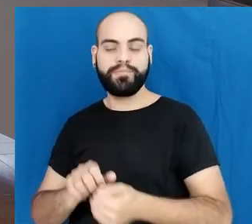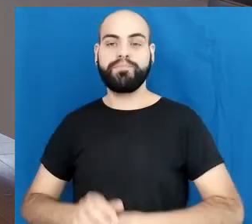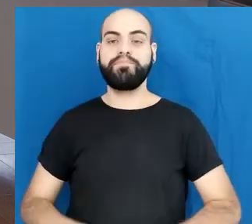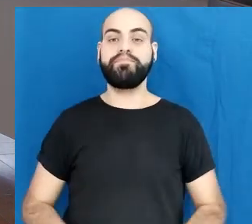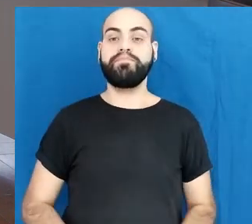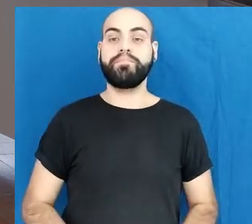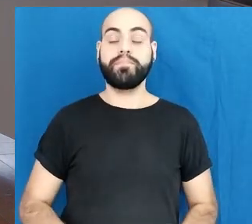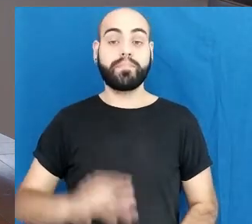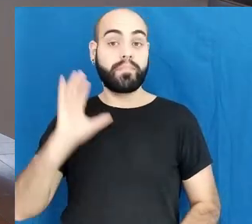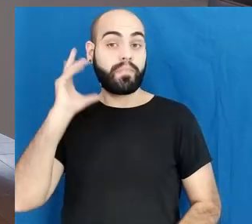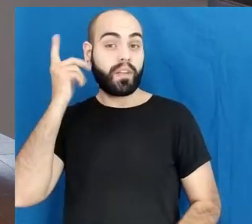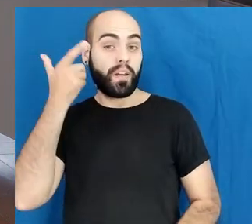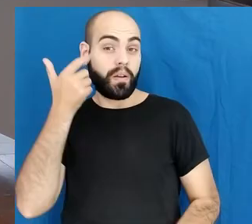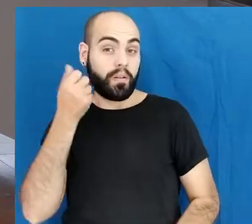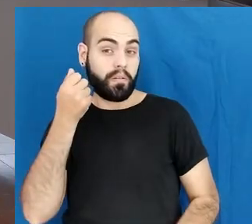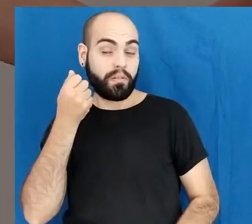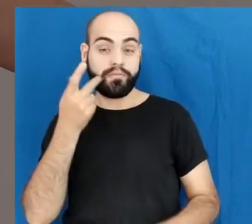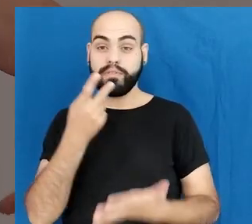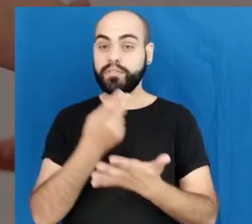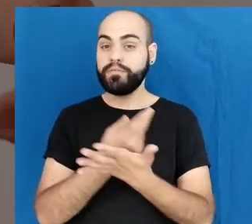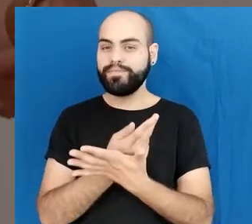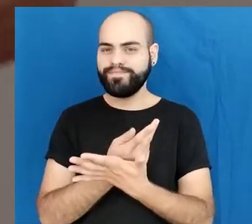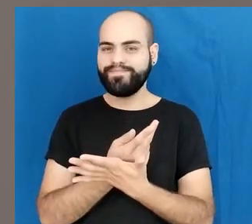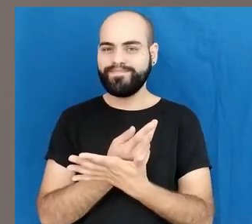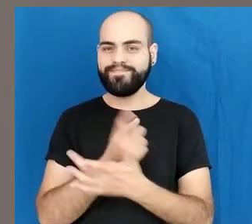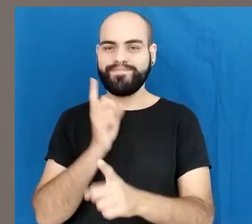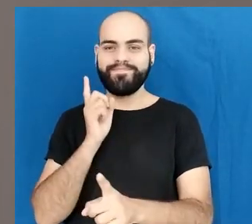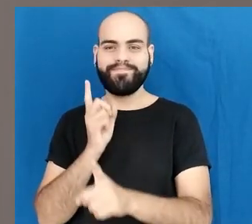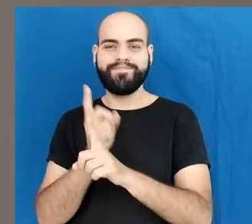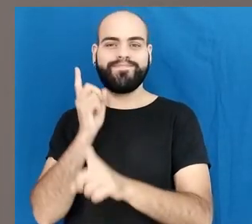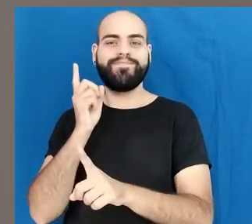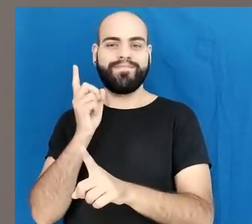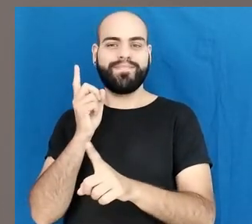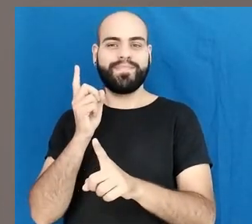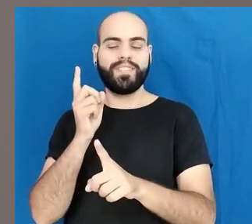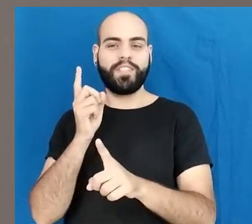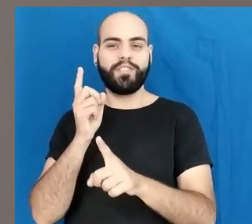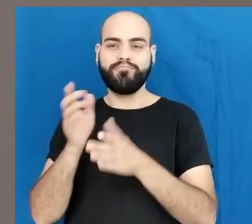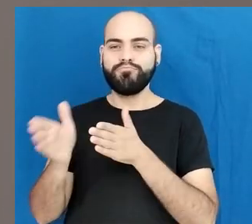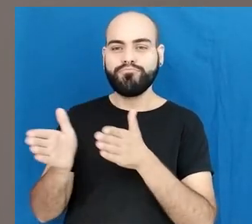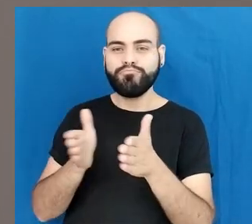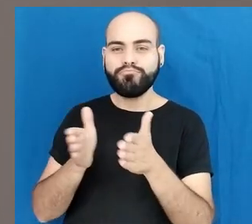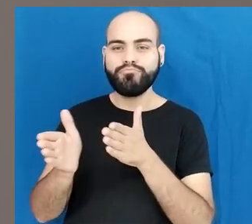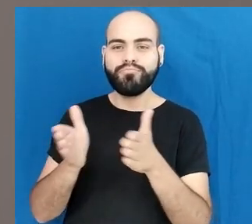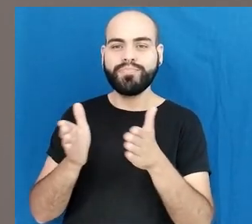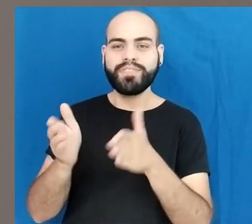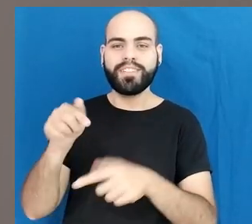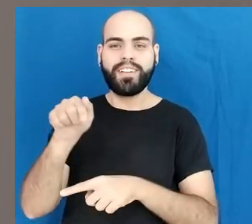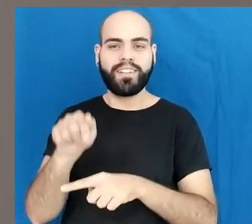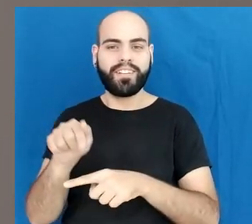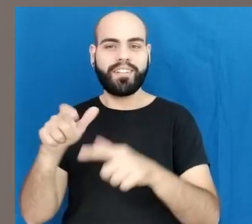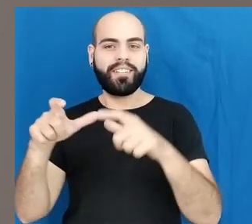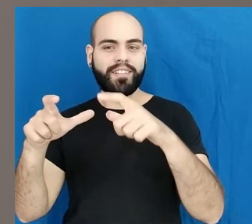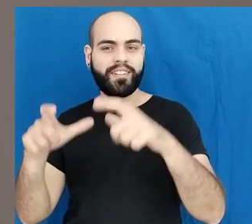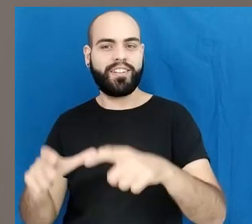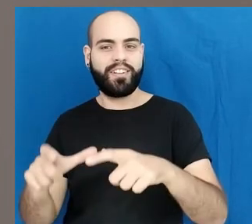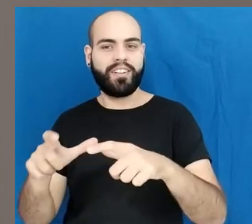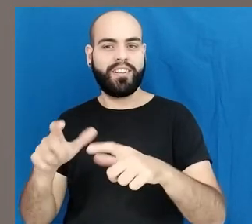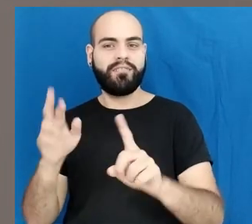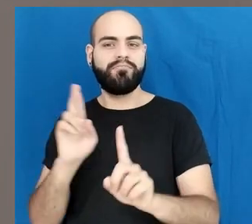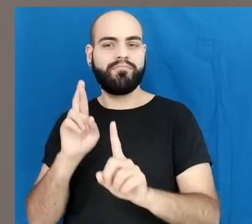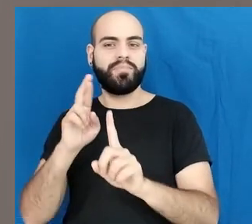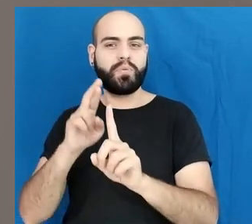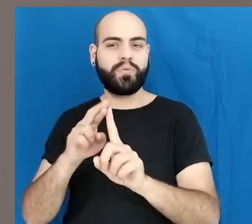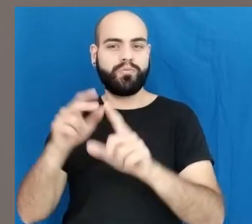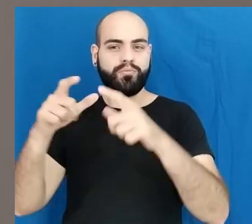expressividade maravilhosa. Eu acho que de repente se encontrou o caminho aqui para a Casa do Baile. Eu acho